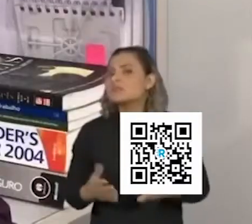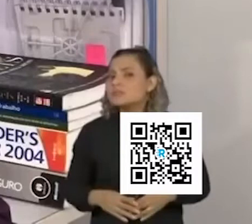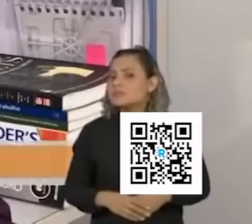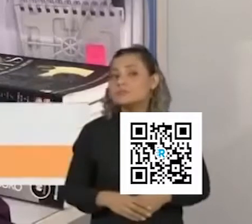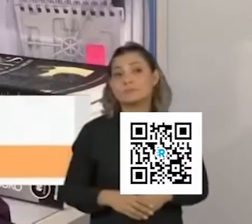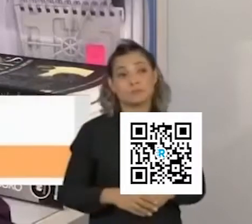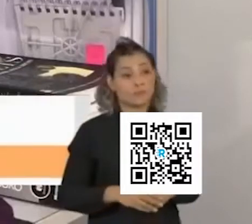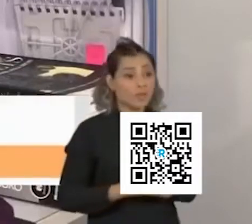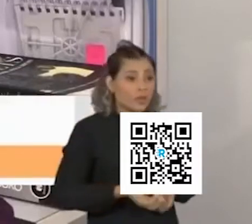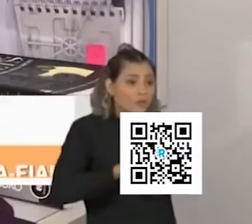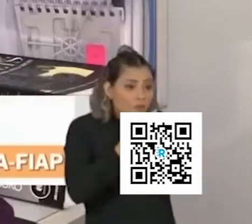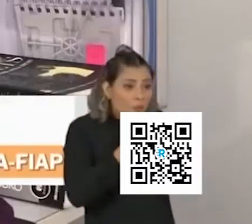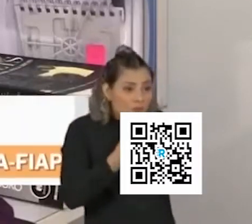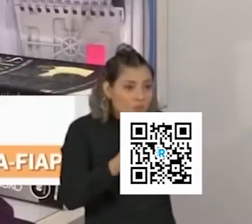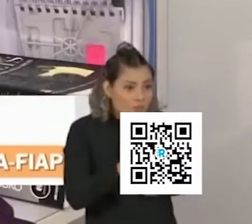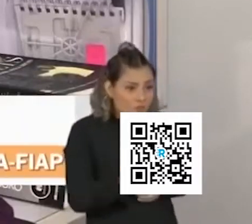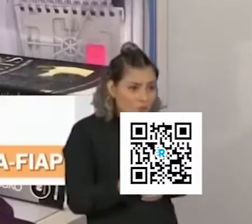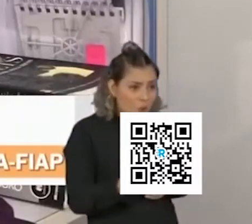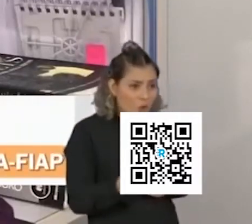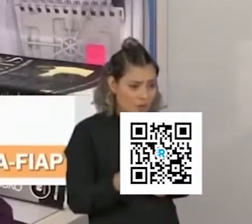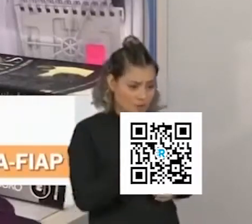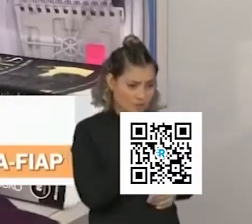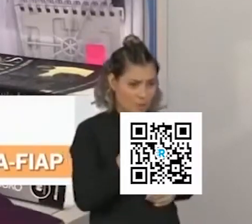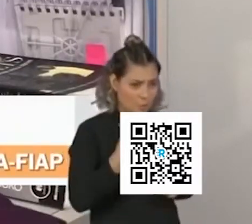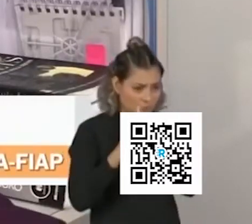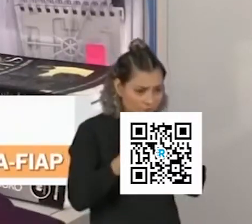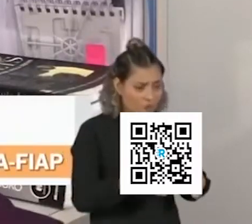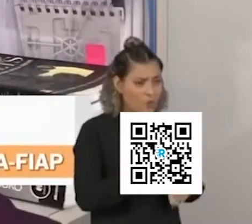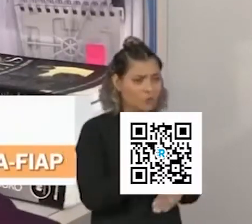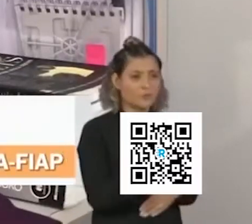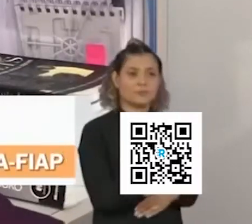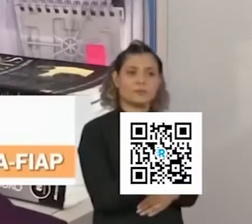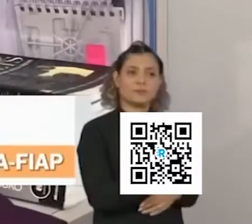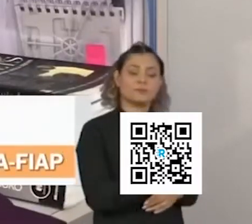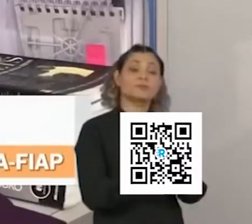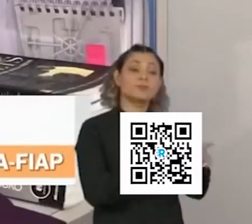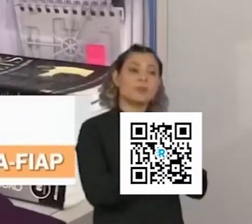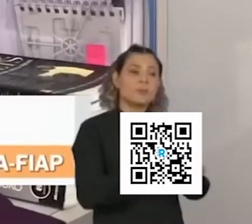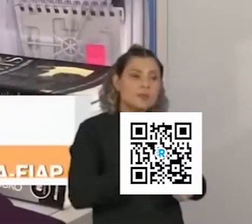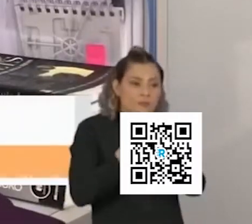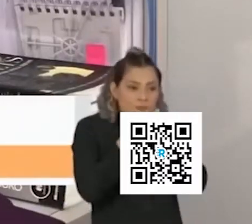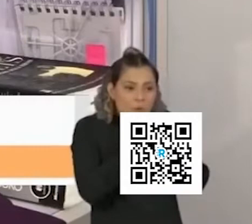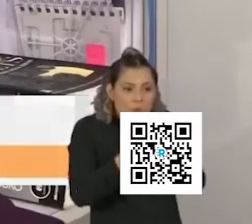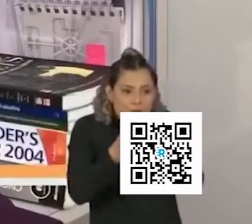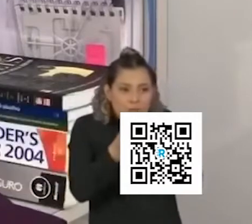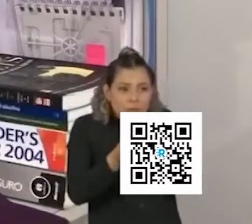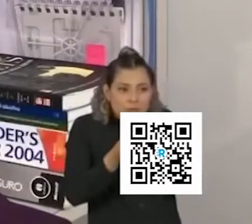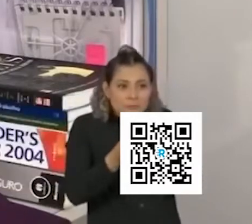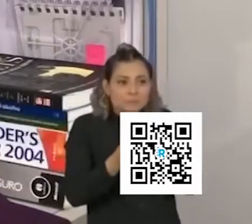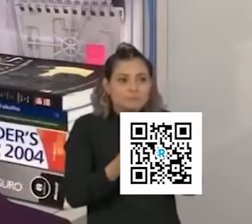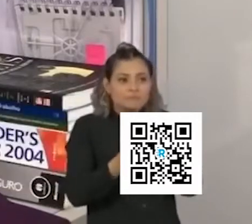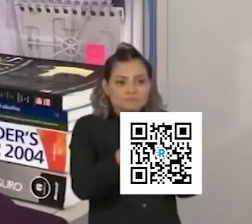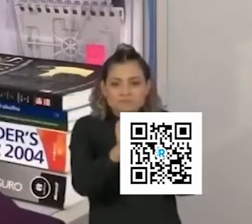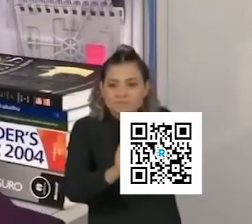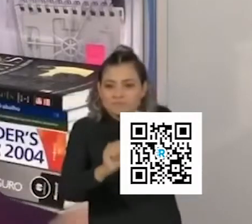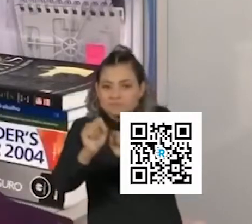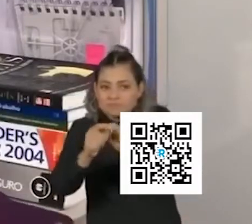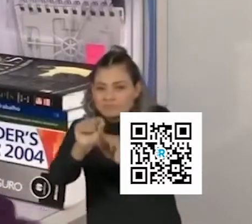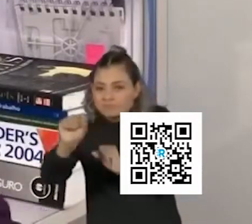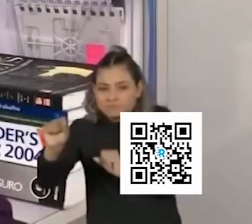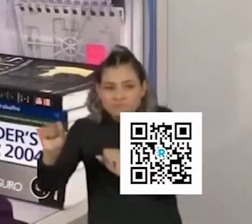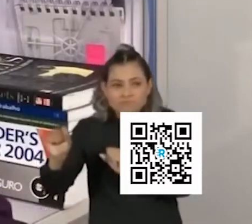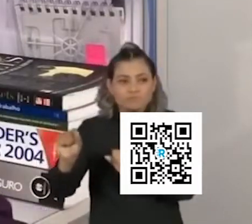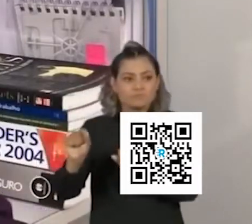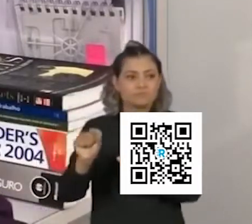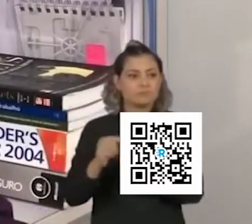não são simplesmente do estado da sua saúde, e sim propensões a informações que podem fazer com que empresas, por exemplo, possam